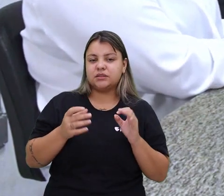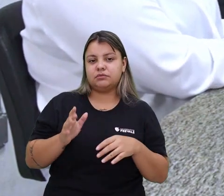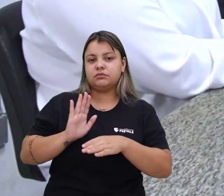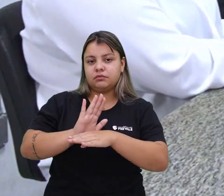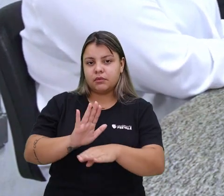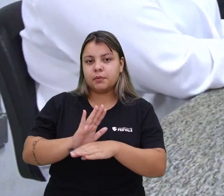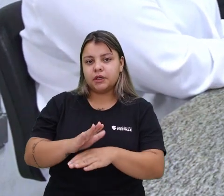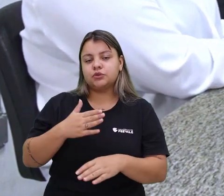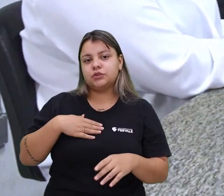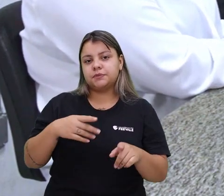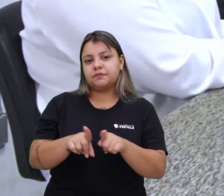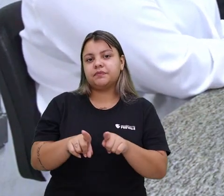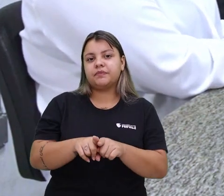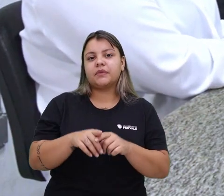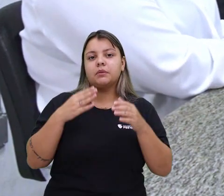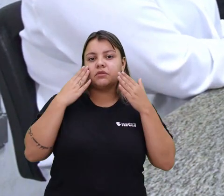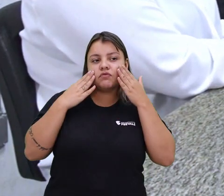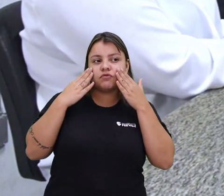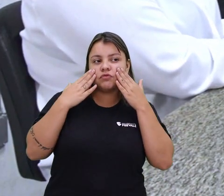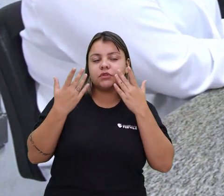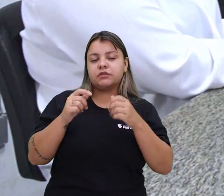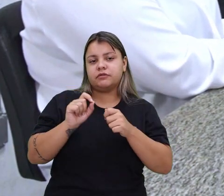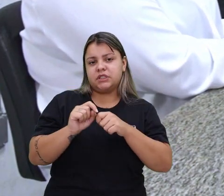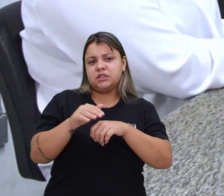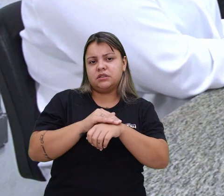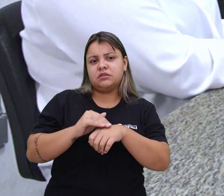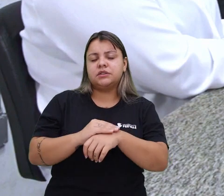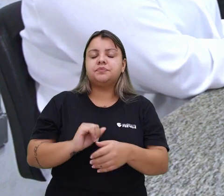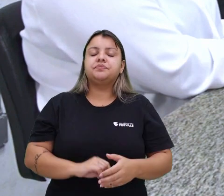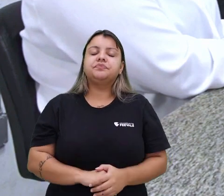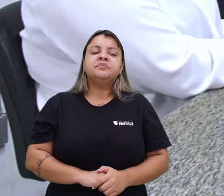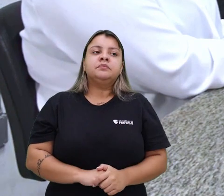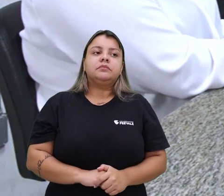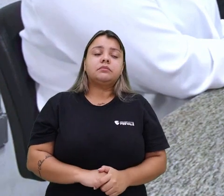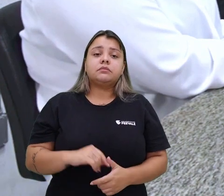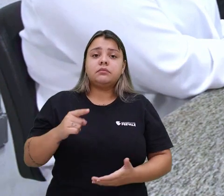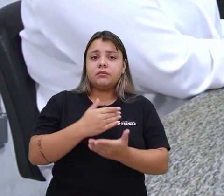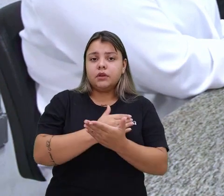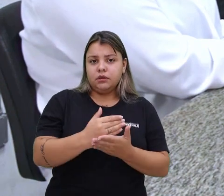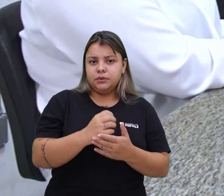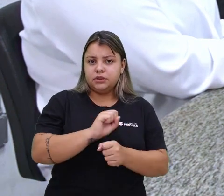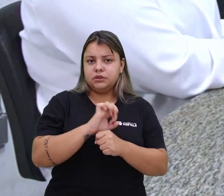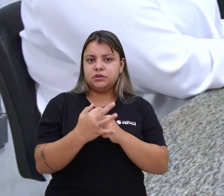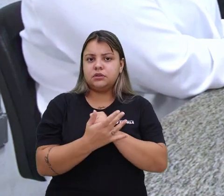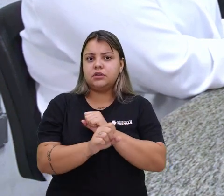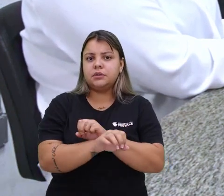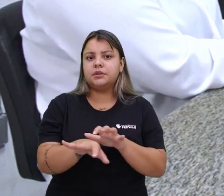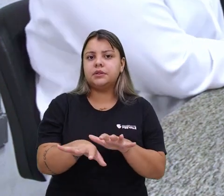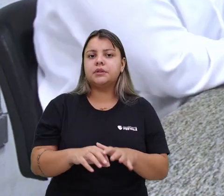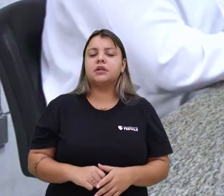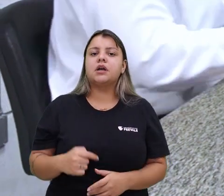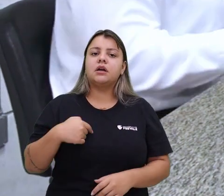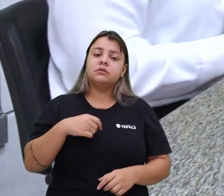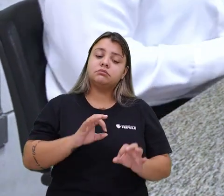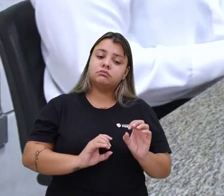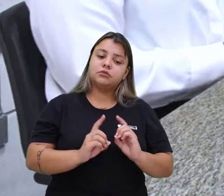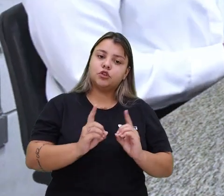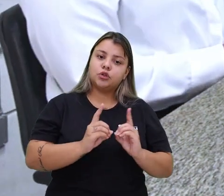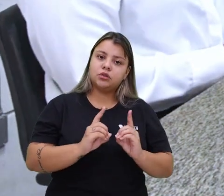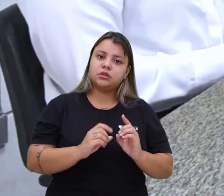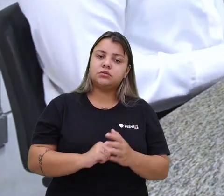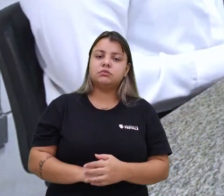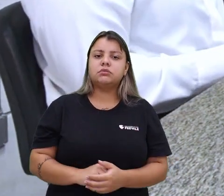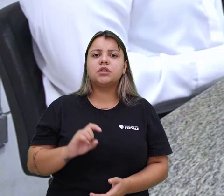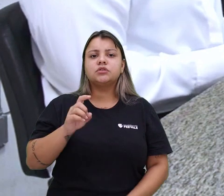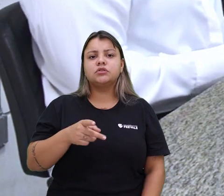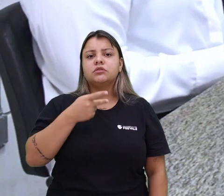e a gente fazer essa essa conversa e na no começo da pandemia eu tava na coordenação ainda e só